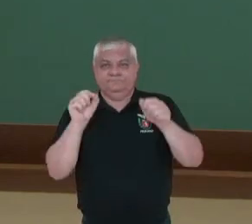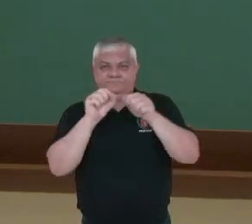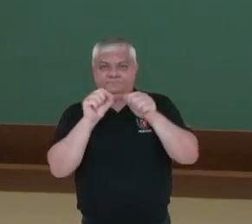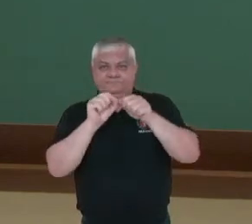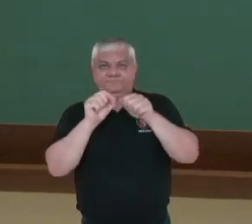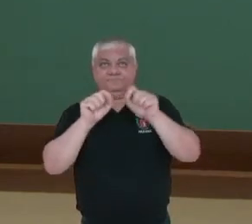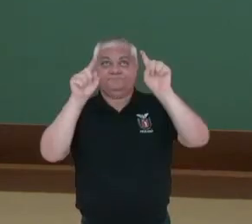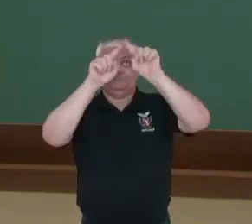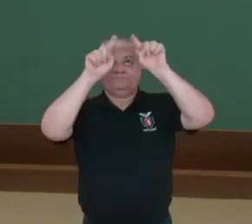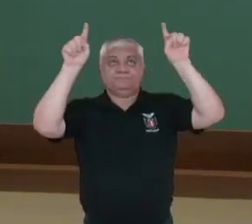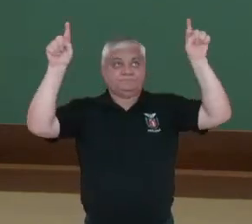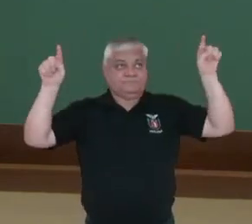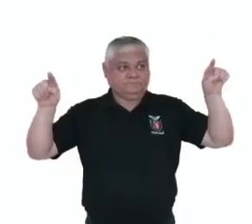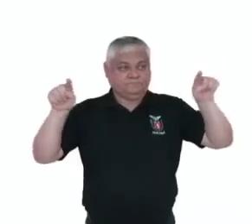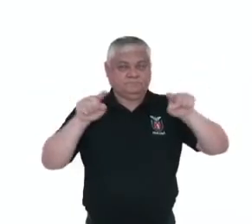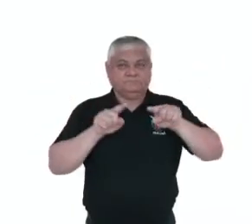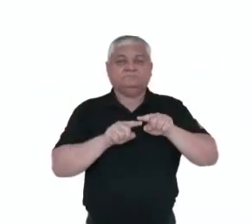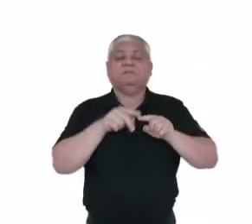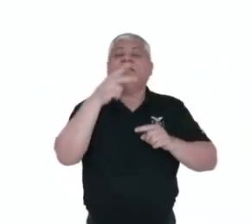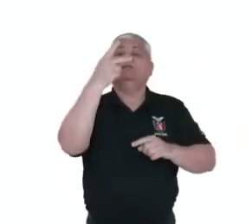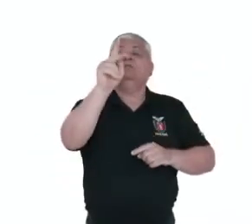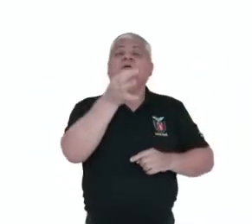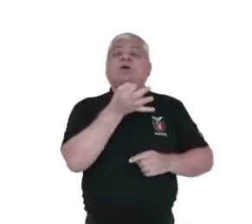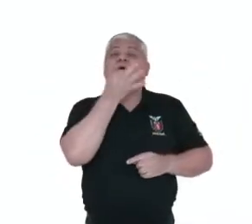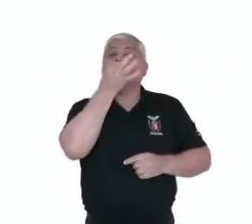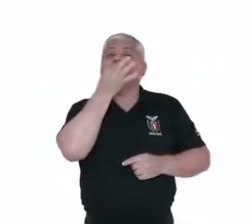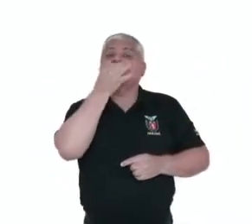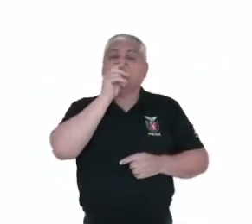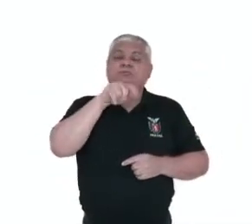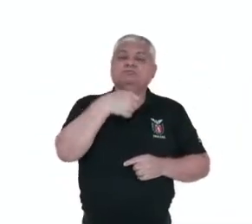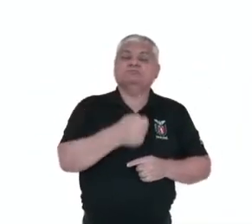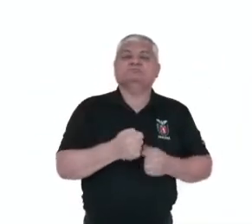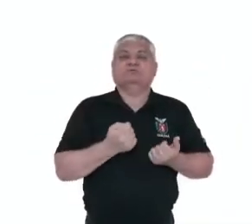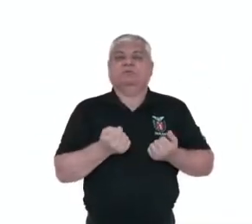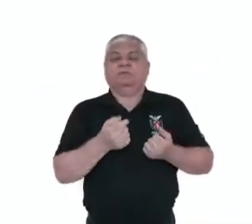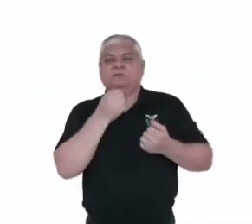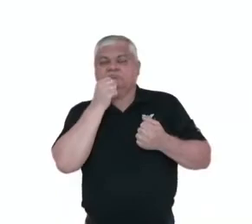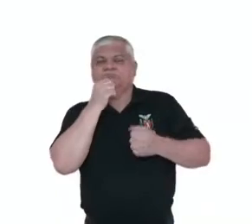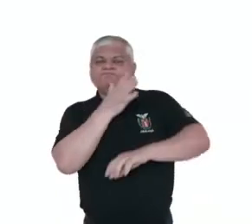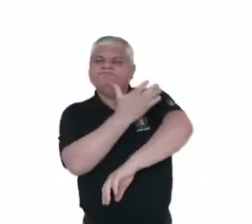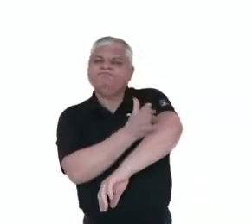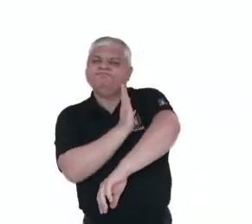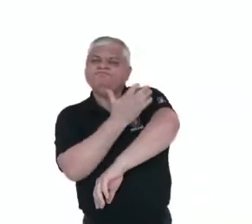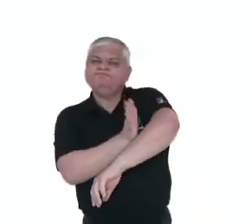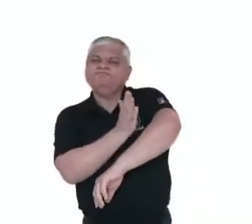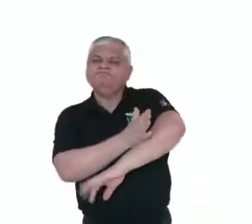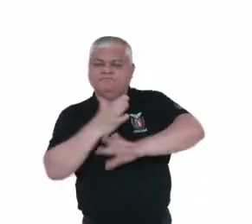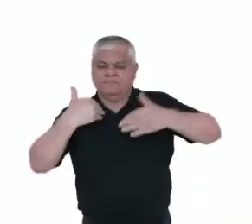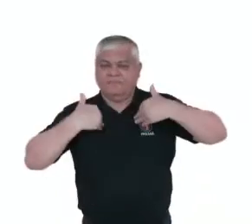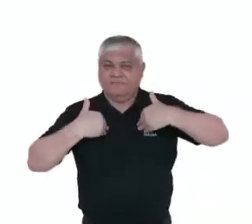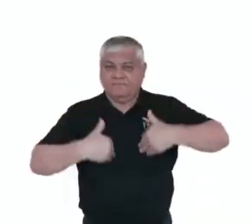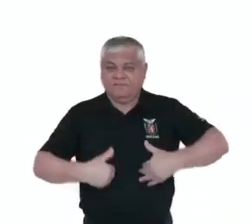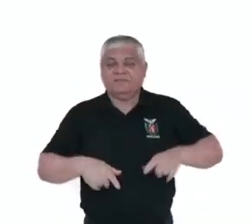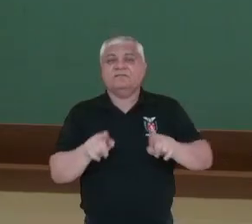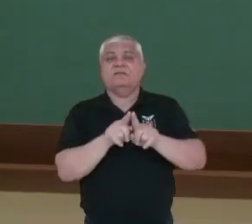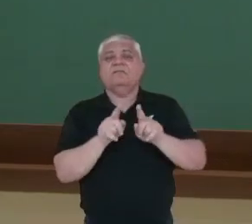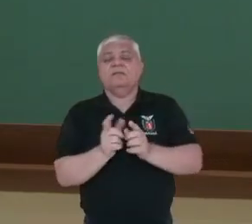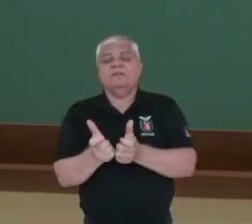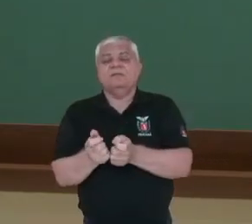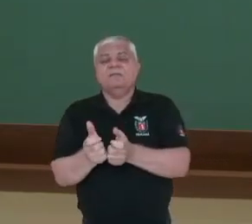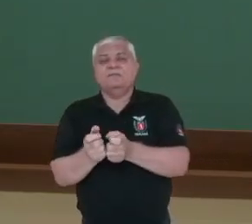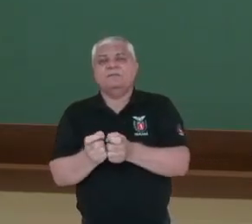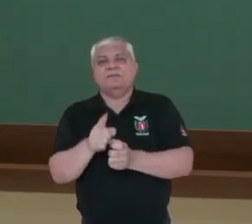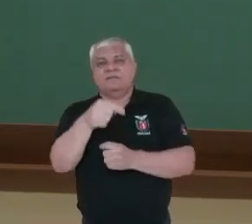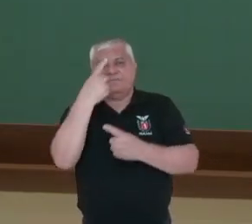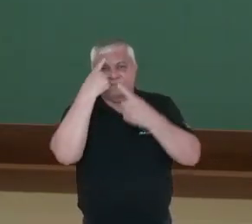virtual que retrata sua opinião com relação a ginástica de condicionamento físico e o uso de Smartphone